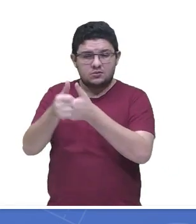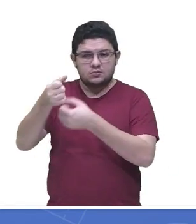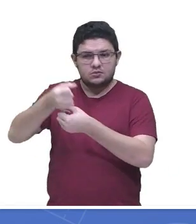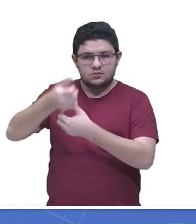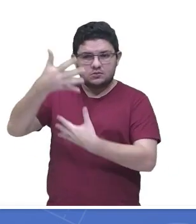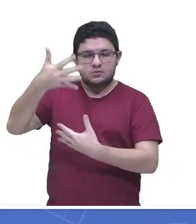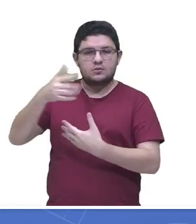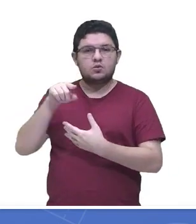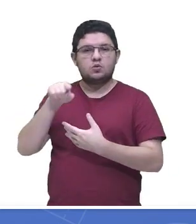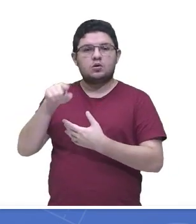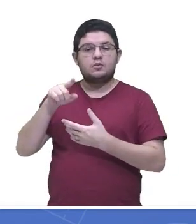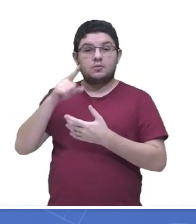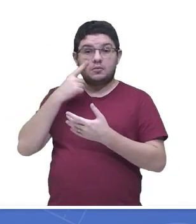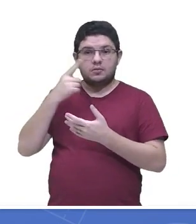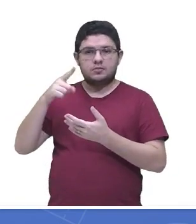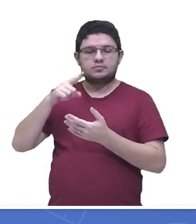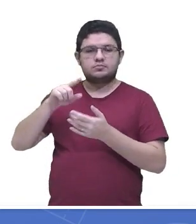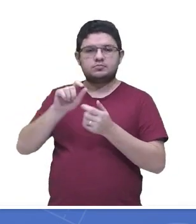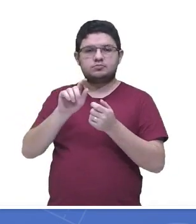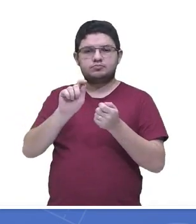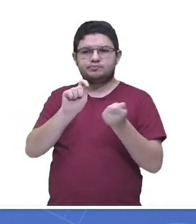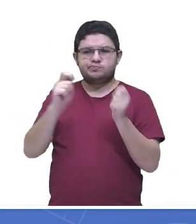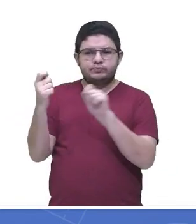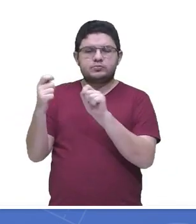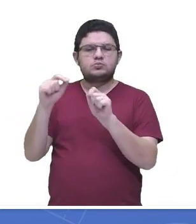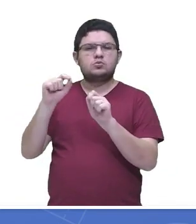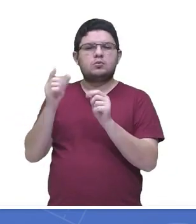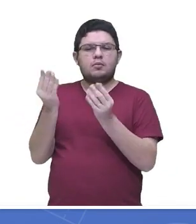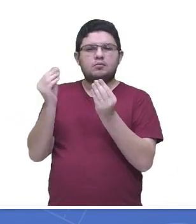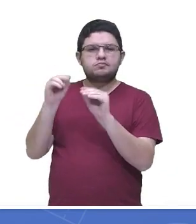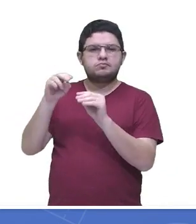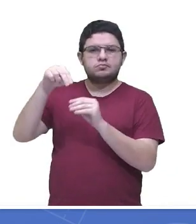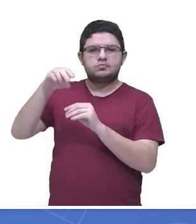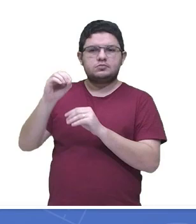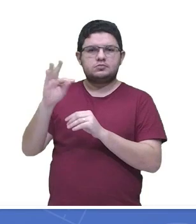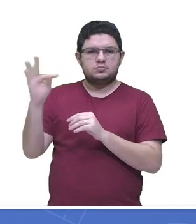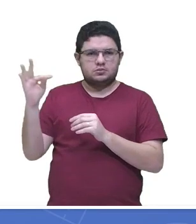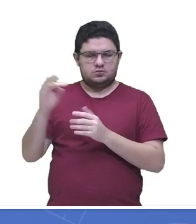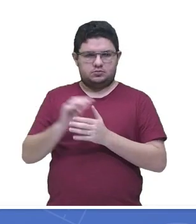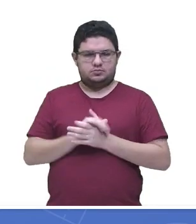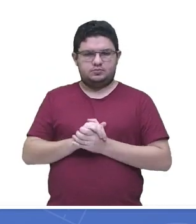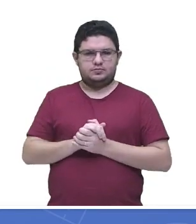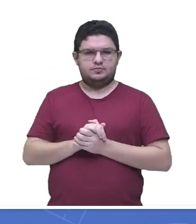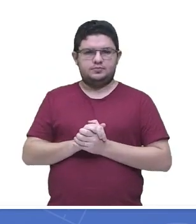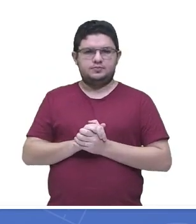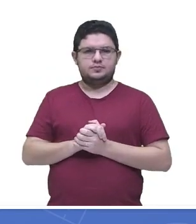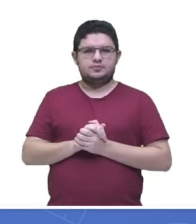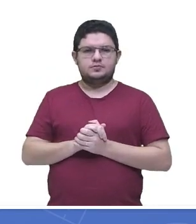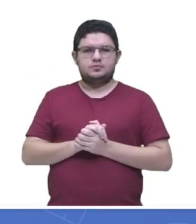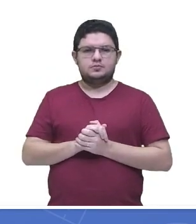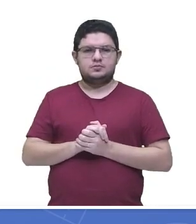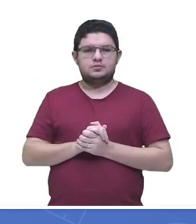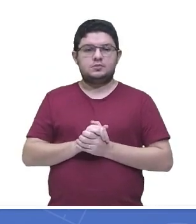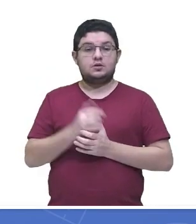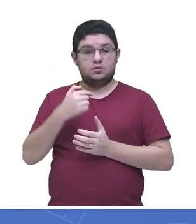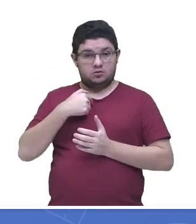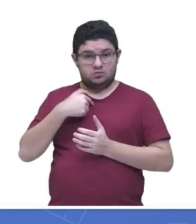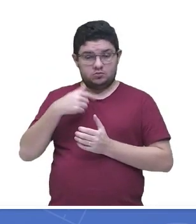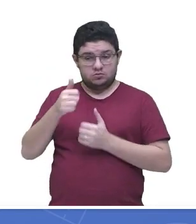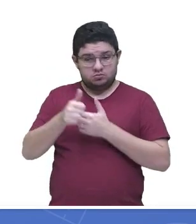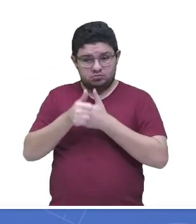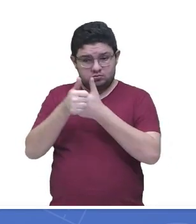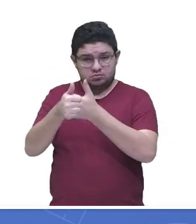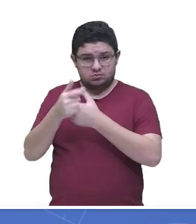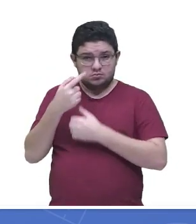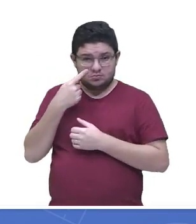forma negativa, tá? E eu vou conversar, na verdade eu não vou conversar, eu vou acompanhar aqui as respostas